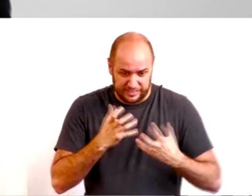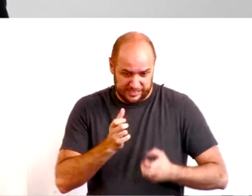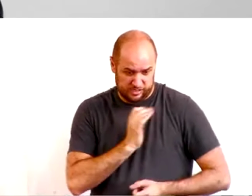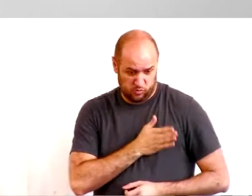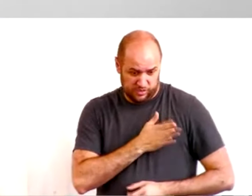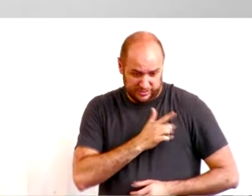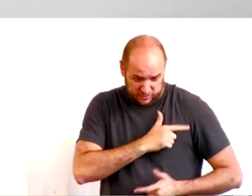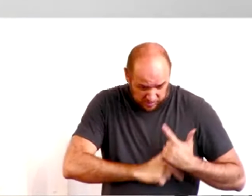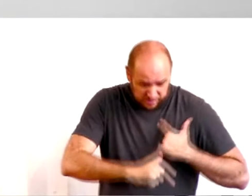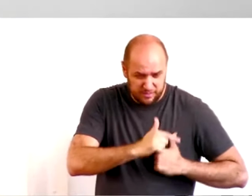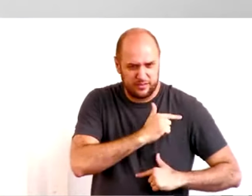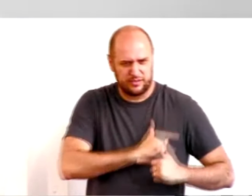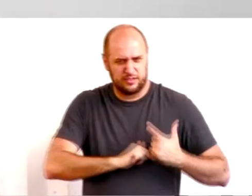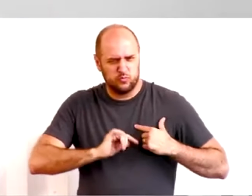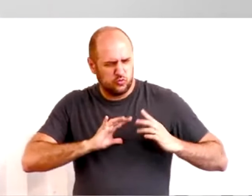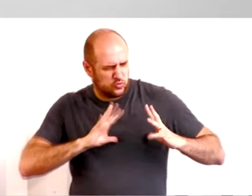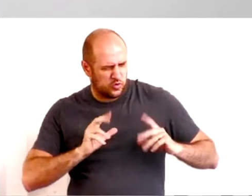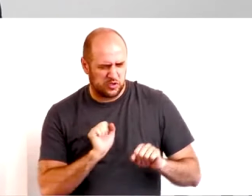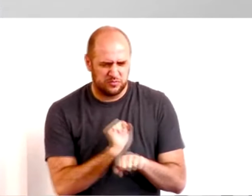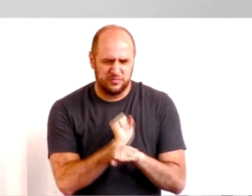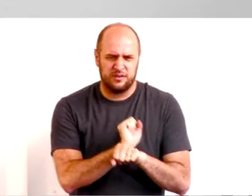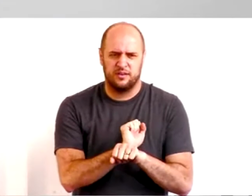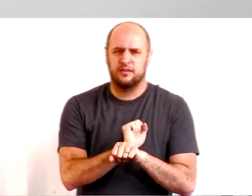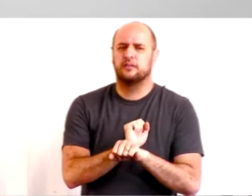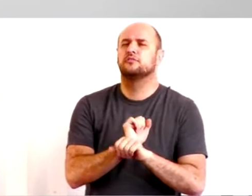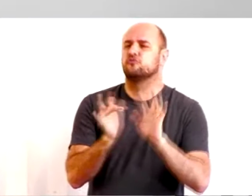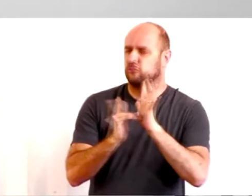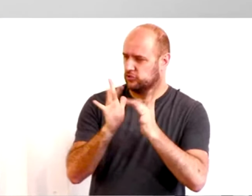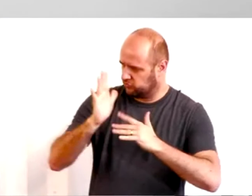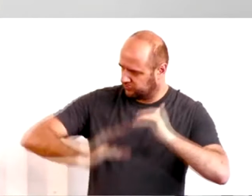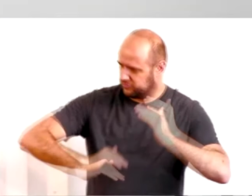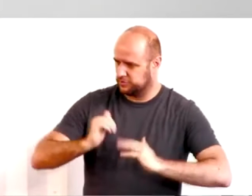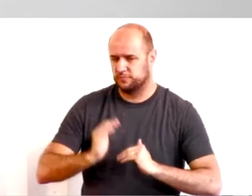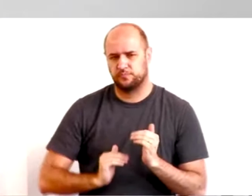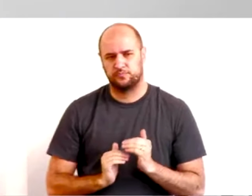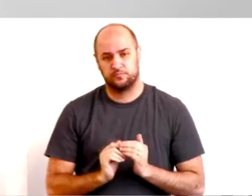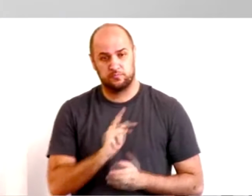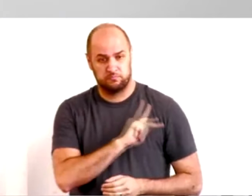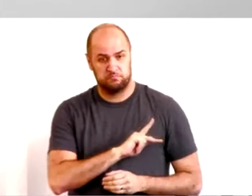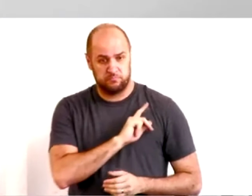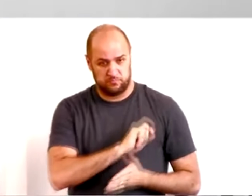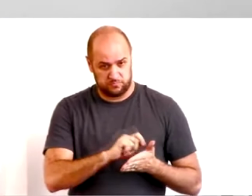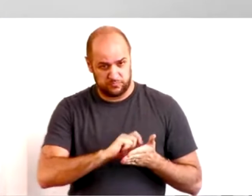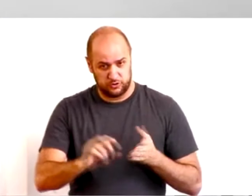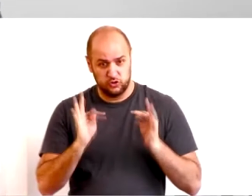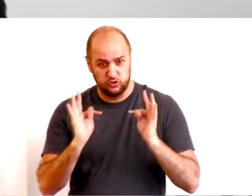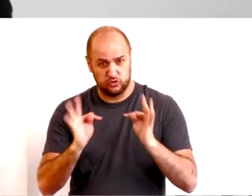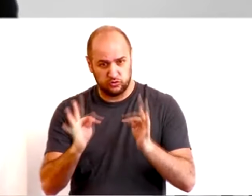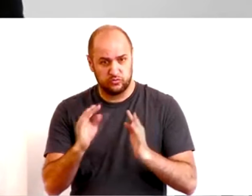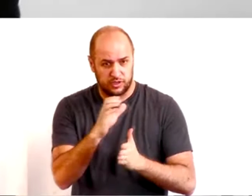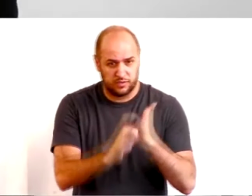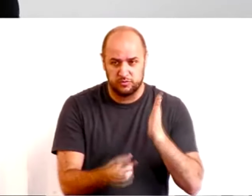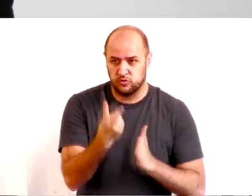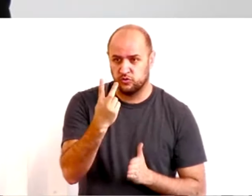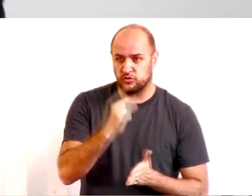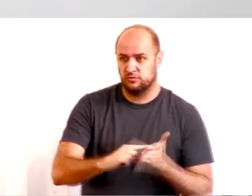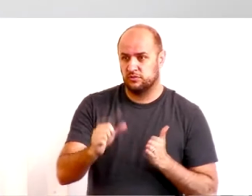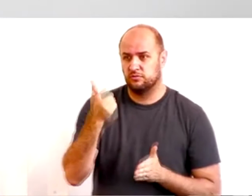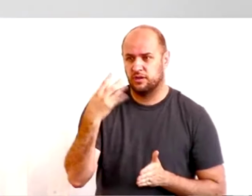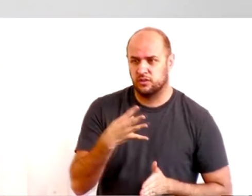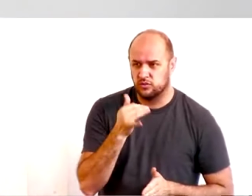limpos reside na obra de Cristo. Paulo, escrevendo a Tito no capítulo 2, verso 14, diz